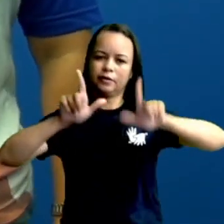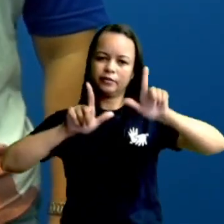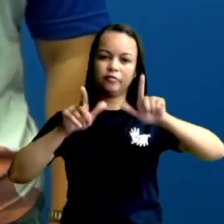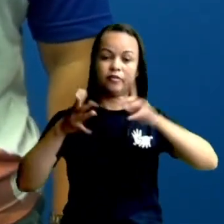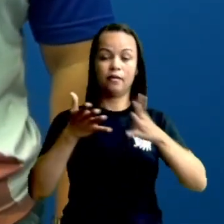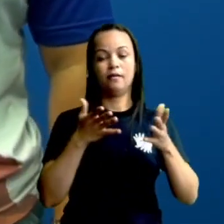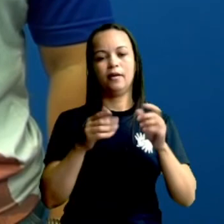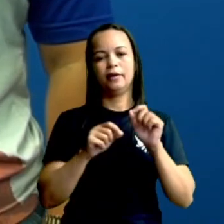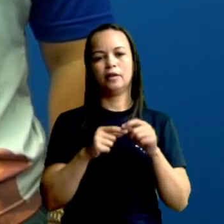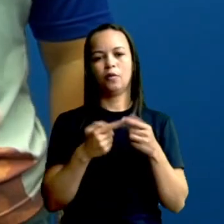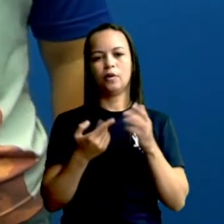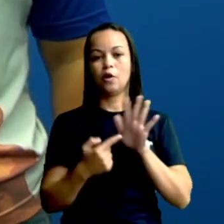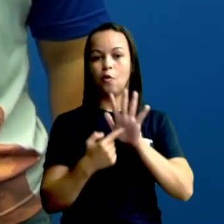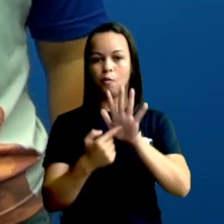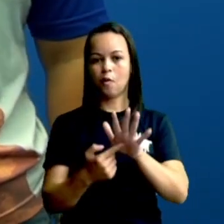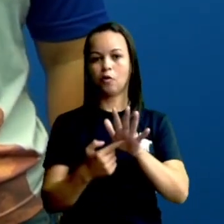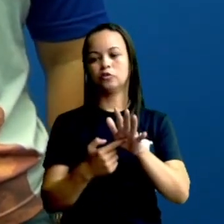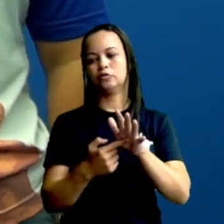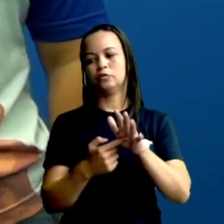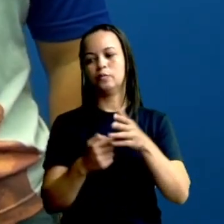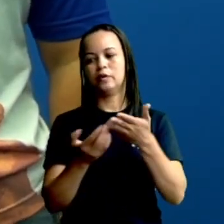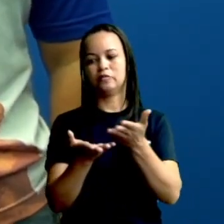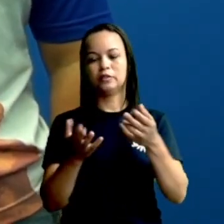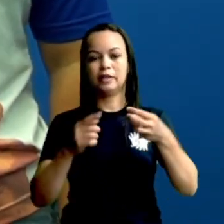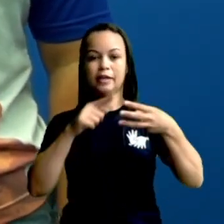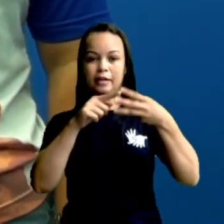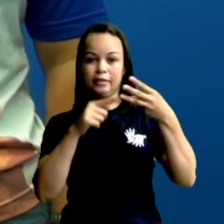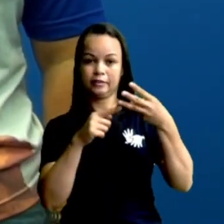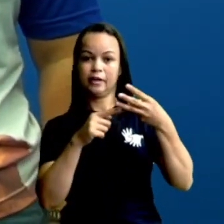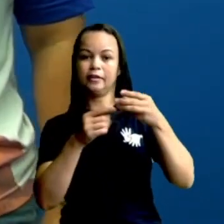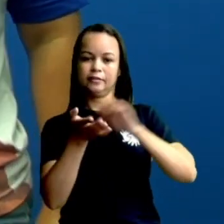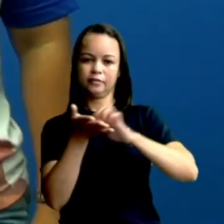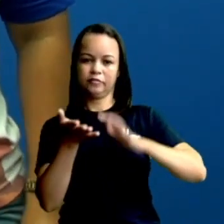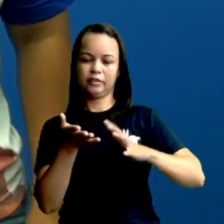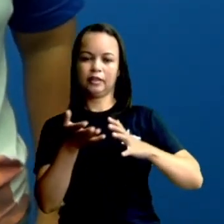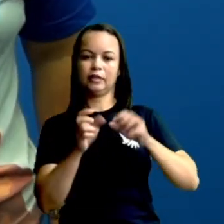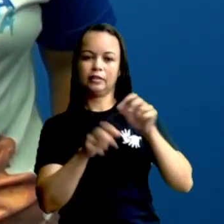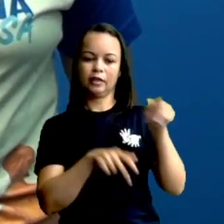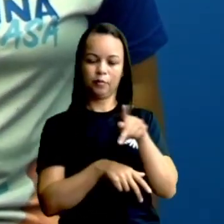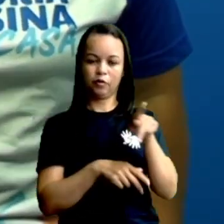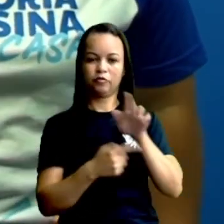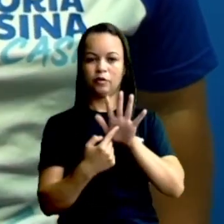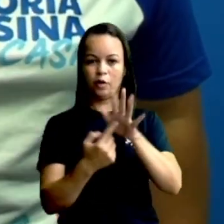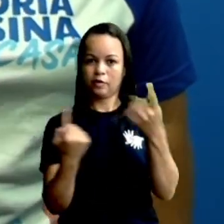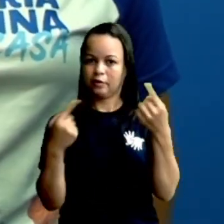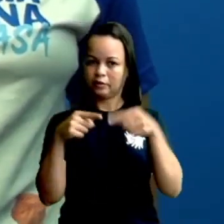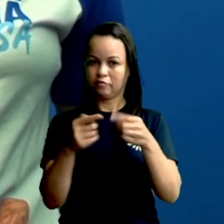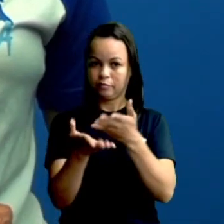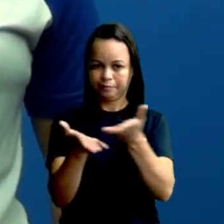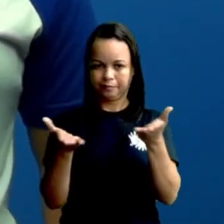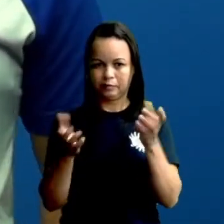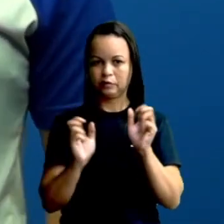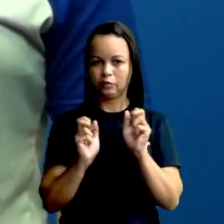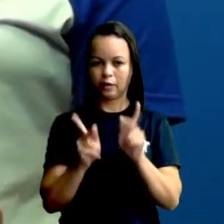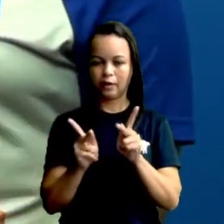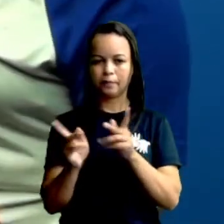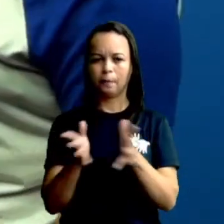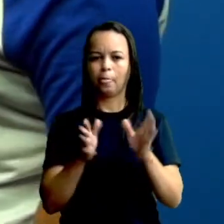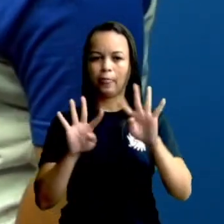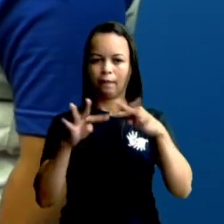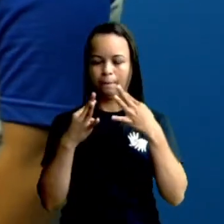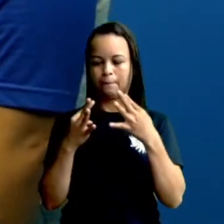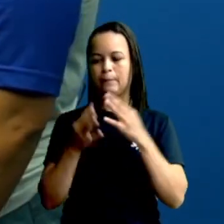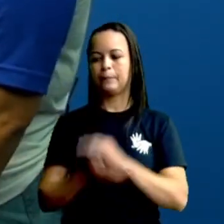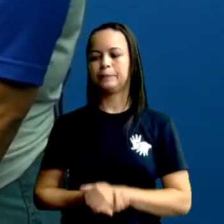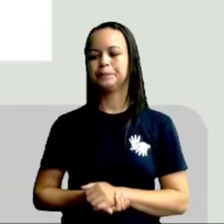ó, eu trouxe para vocês as 3 atividades que a professora passou para eles no livro. Vou deixar como desafio para vocês fazerem, tá, gente? Preste